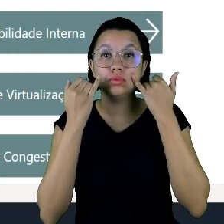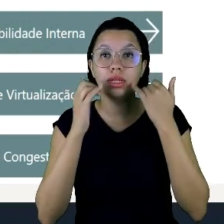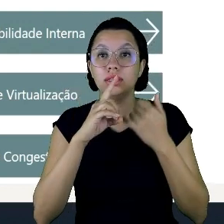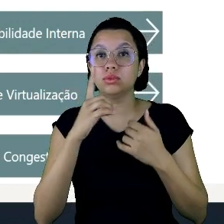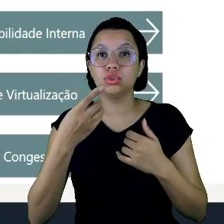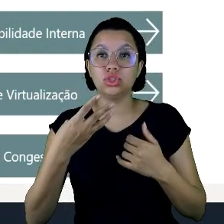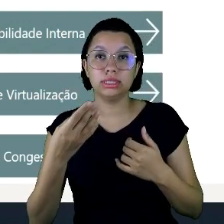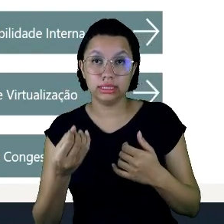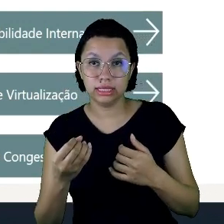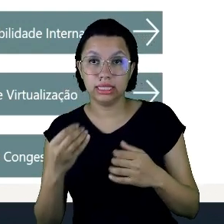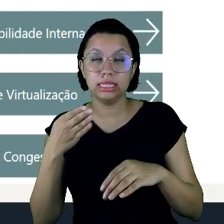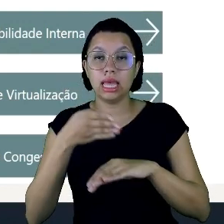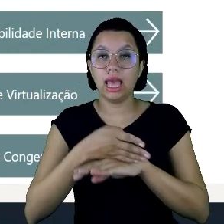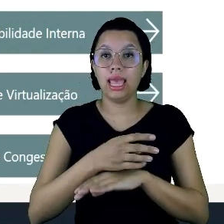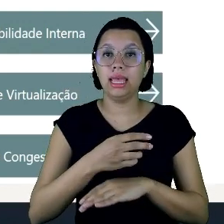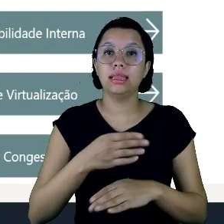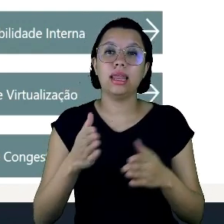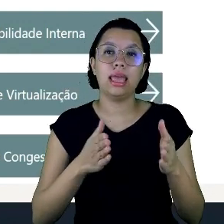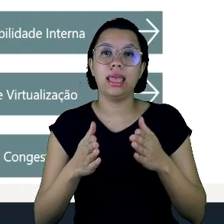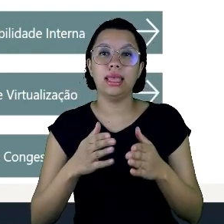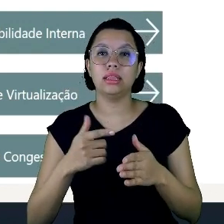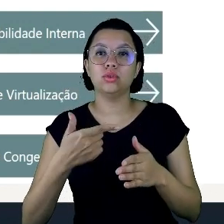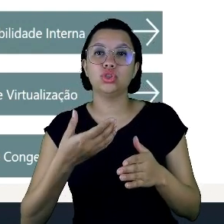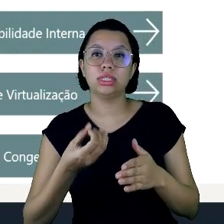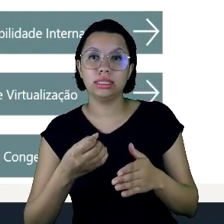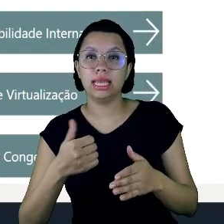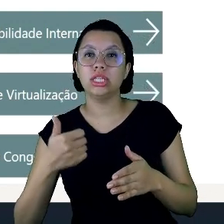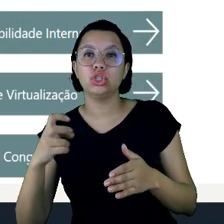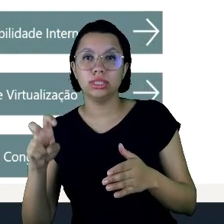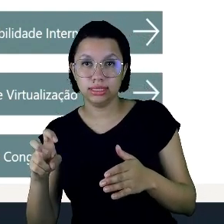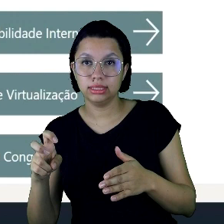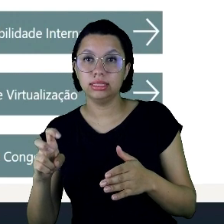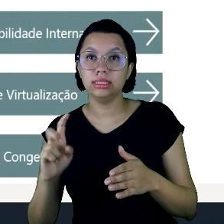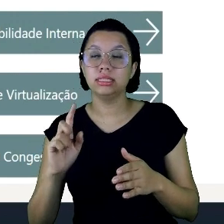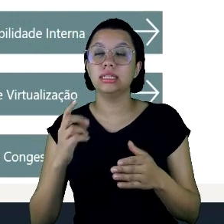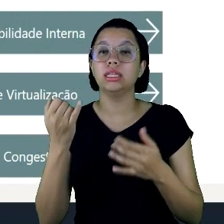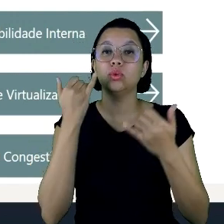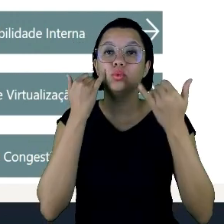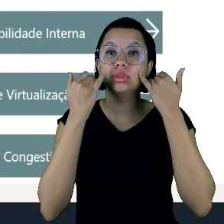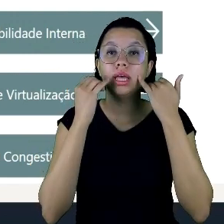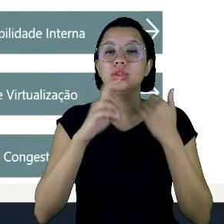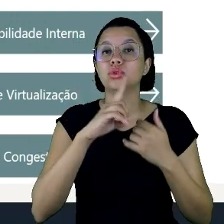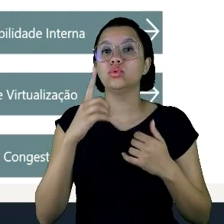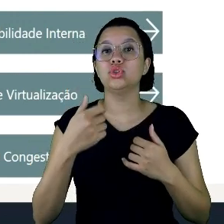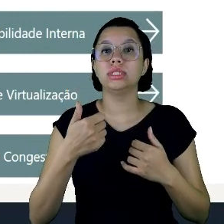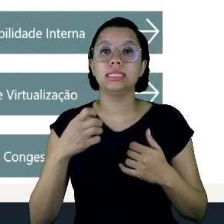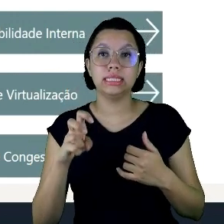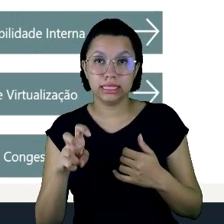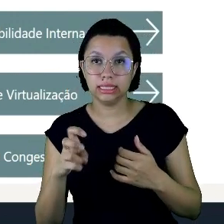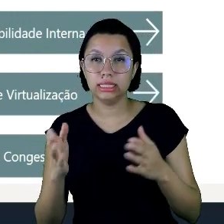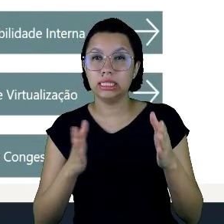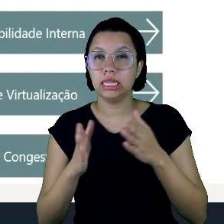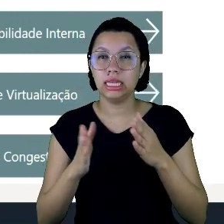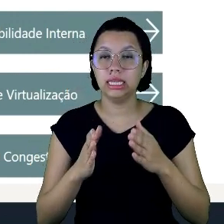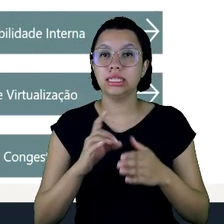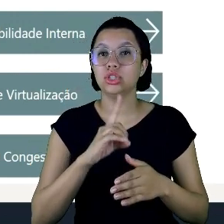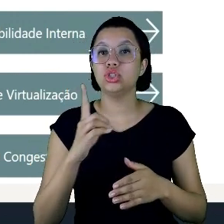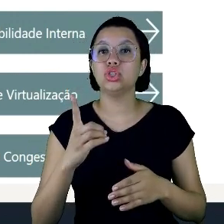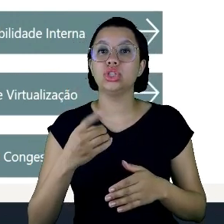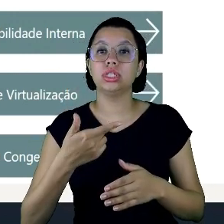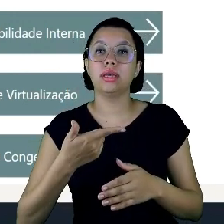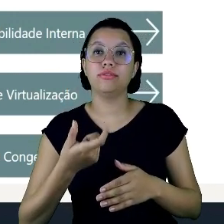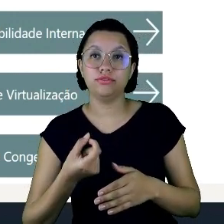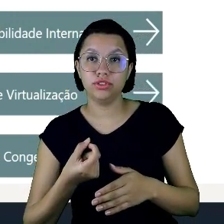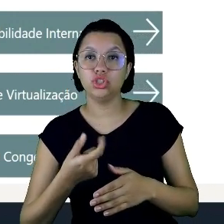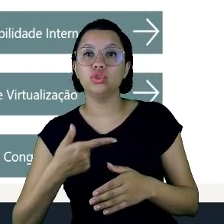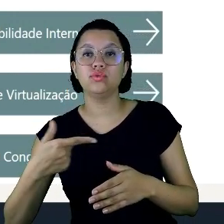Então, nosso prazo é dos dados do dia 30 entre o dia 10 e o dia 15, e os dados do dia 15 entre o dia 20 e